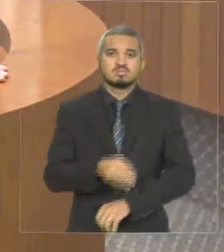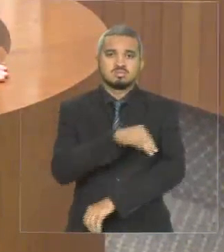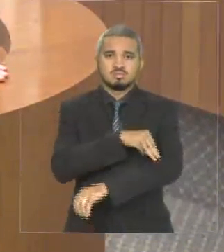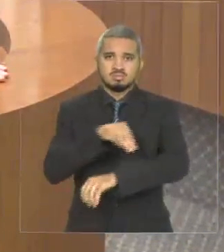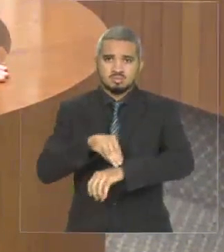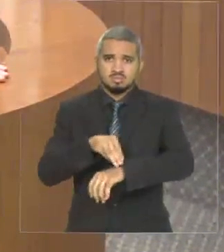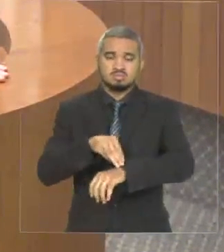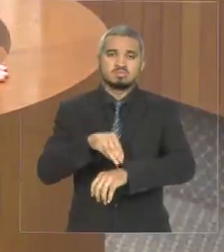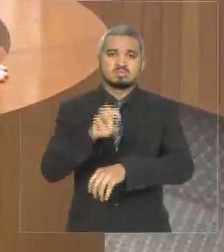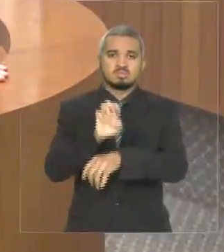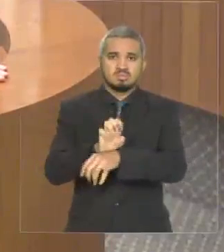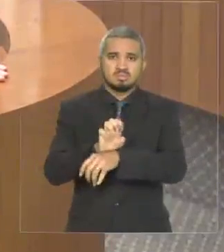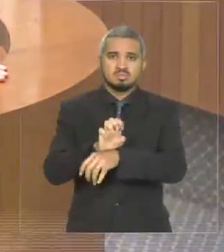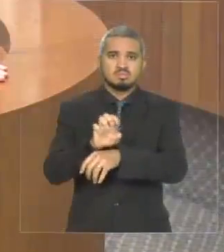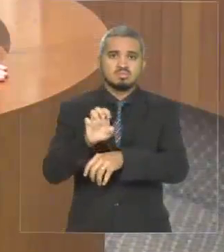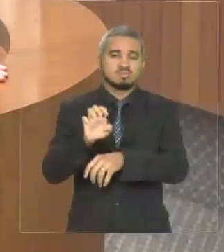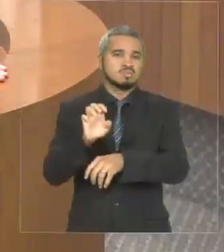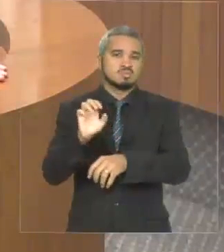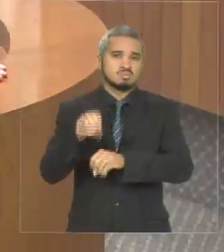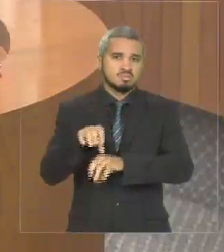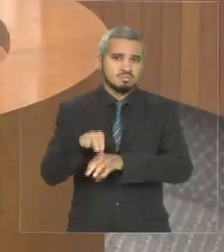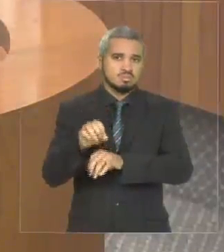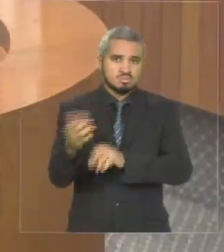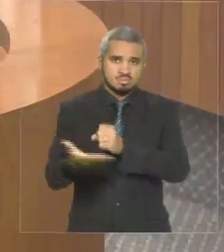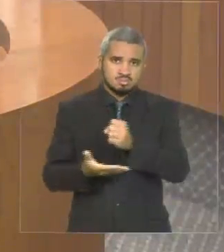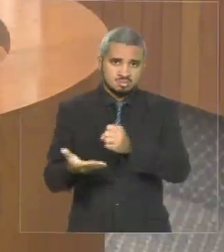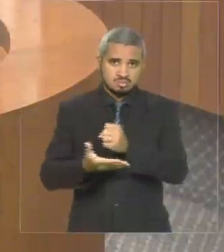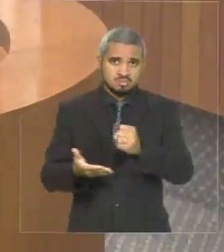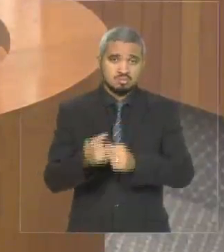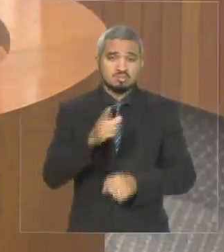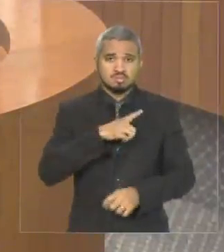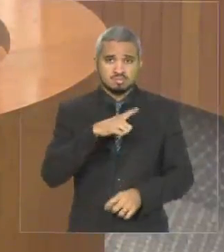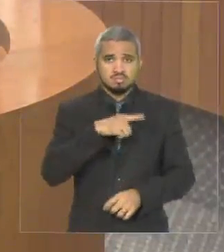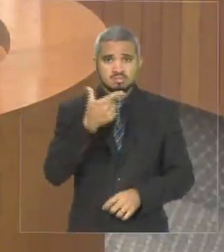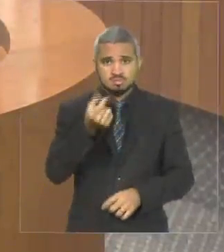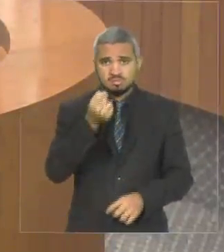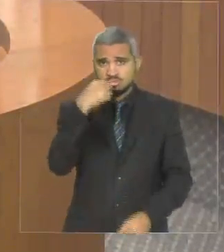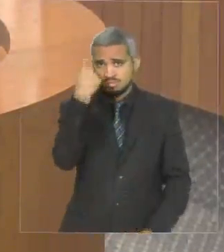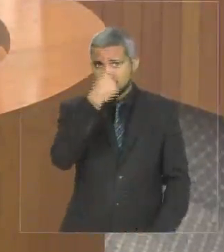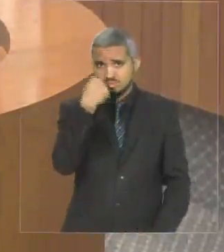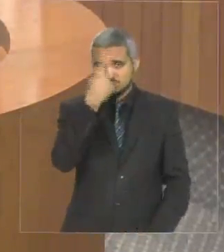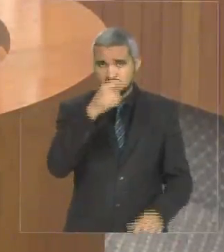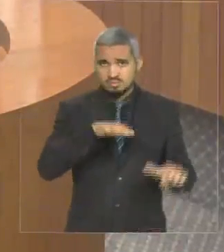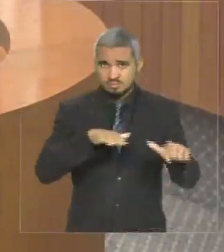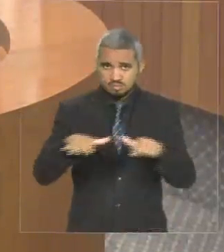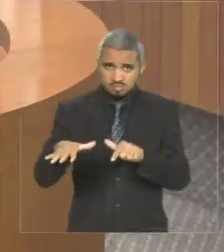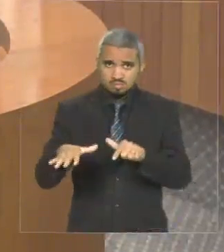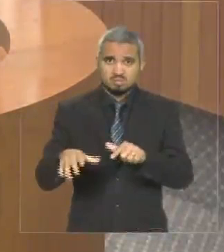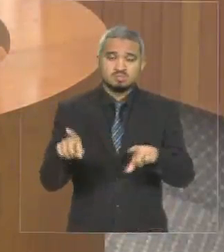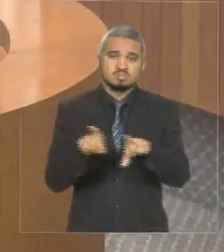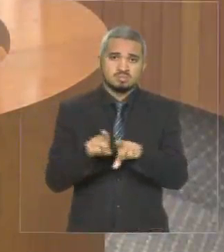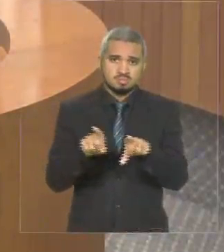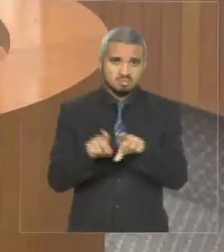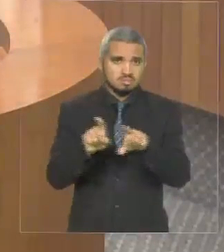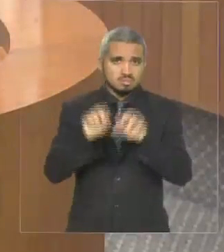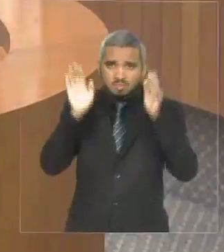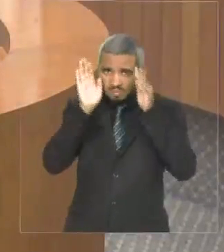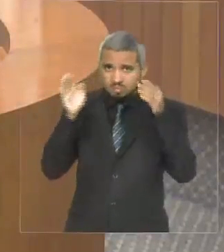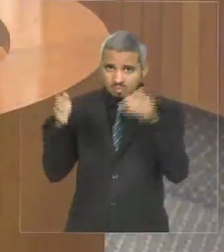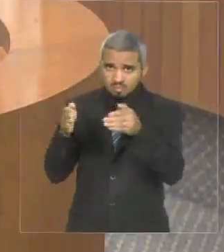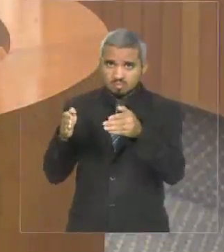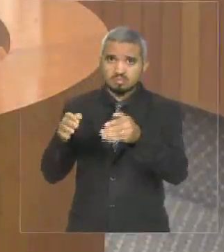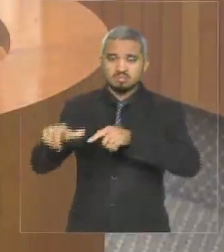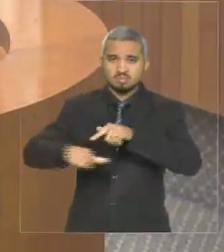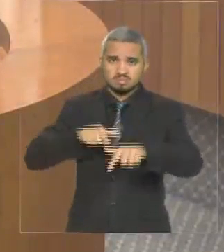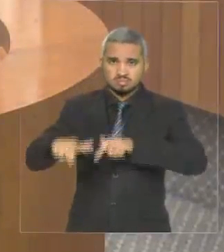com regime de trabalho de 20 horas semanais e estejam exclusivamente em efetiva atividade de